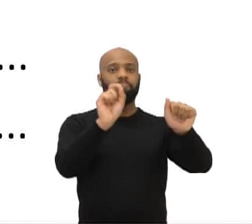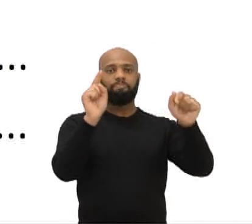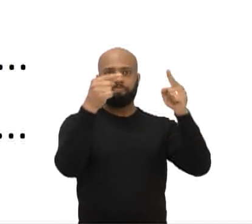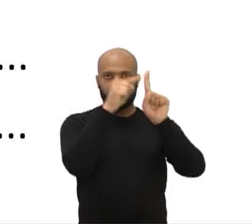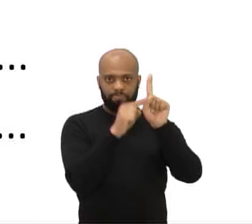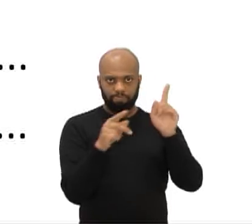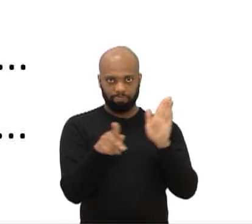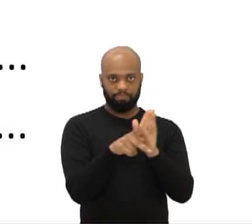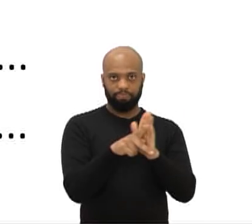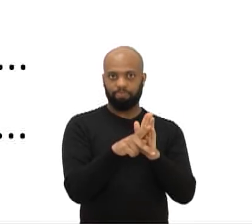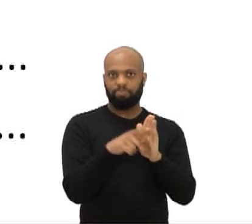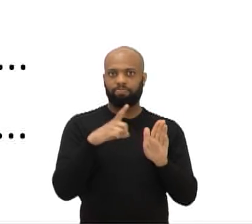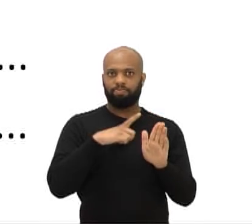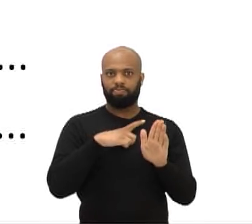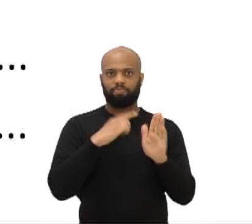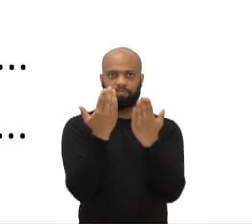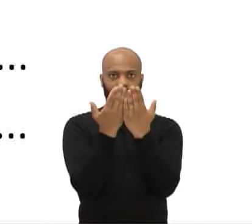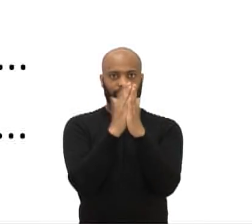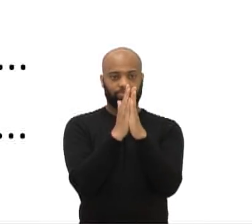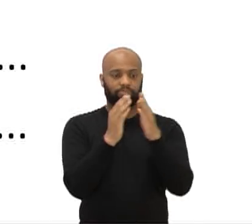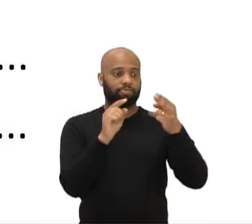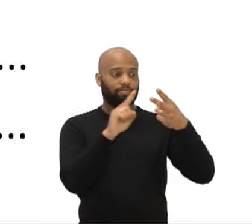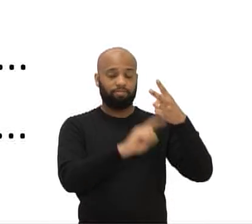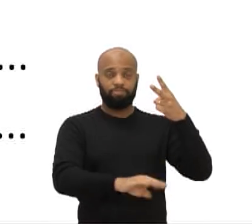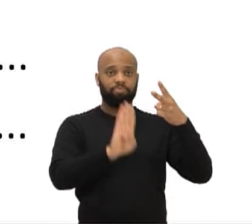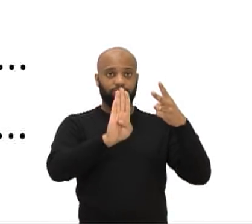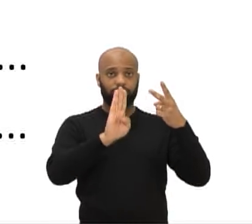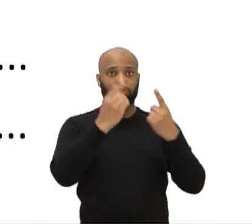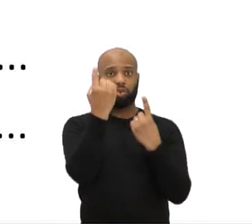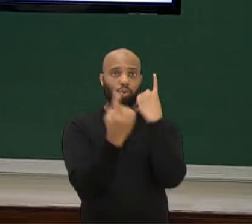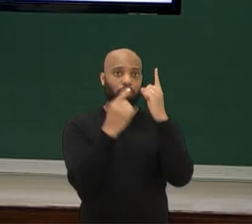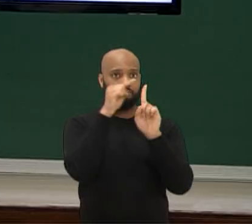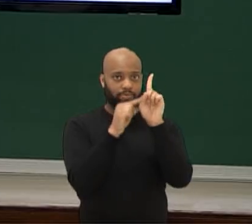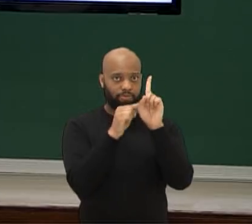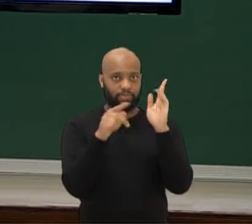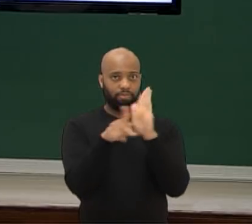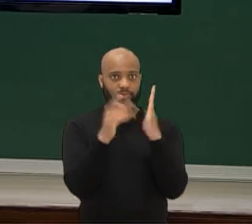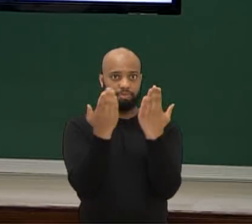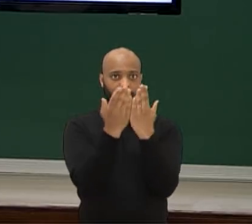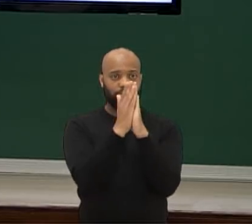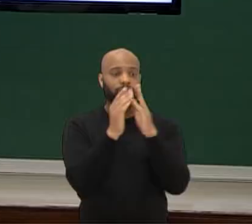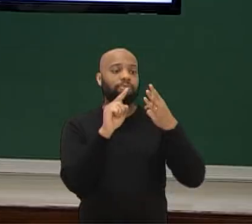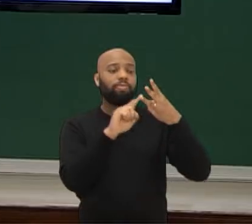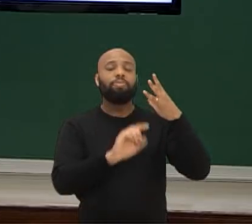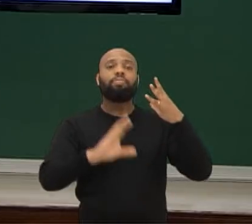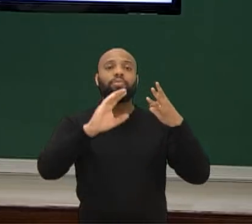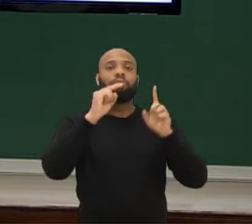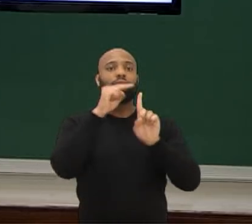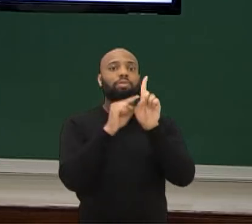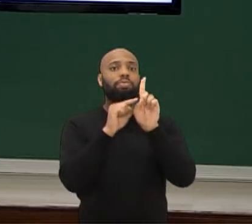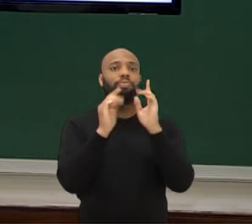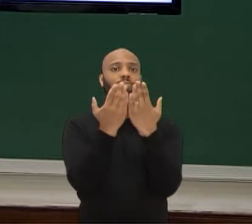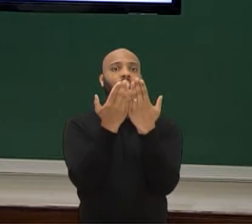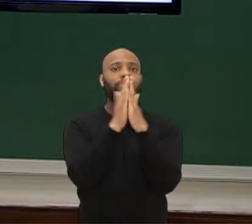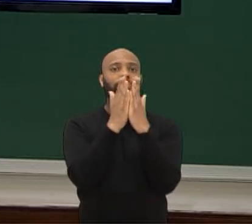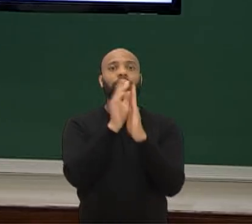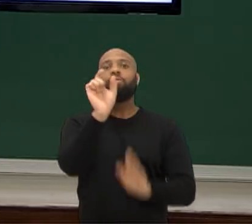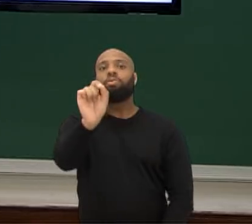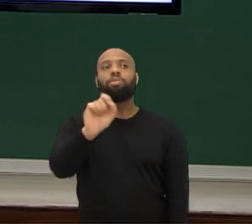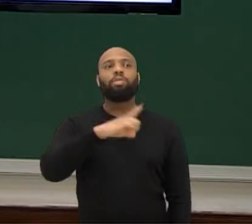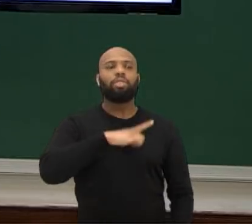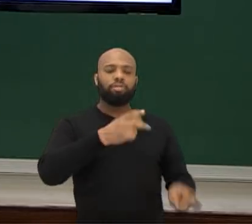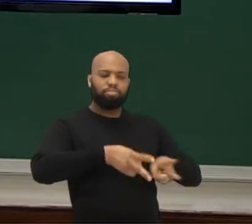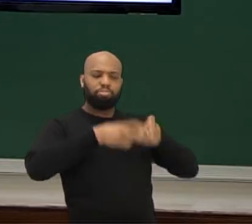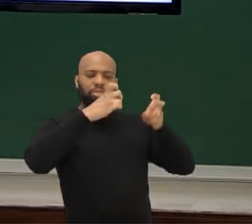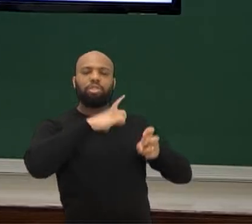tipo de simetria dela? A B, qual é o tipo de simetria? E a letra C, qual é o tipo de simetria? Perceba que ela tem